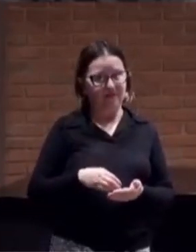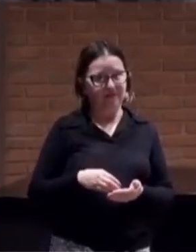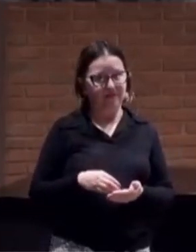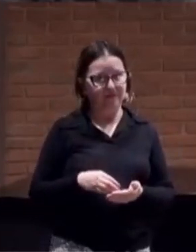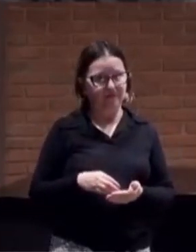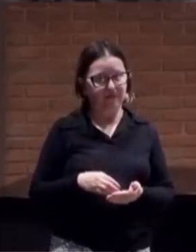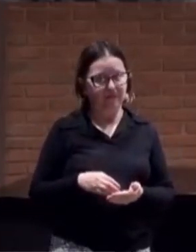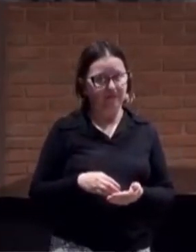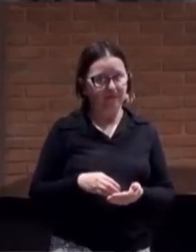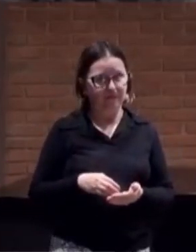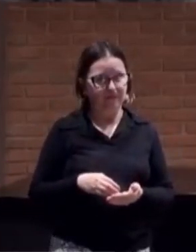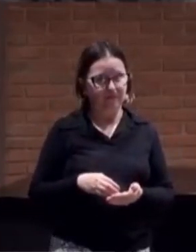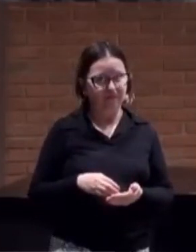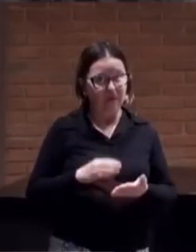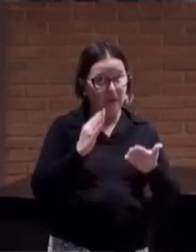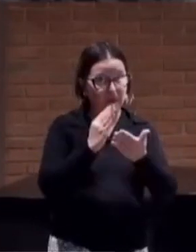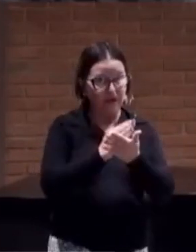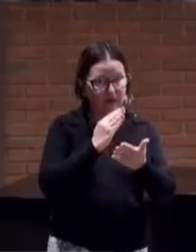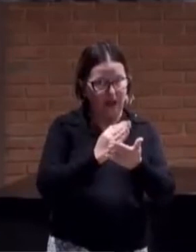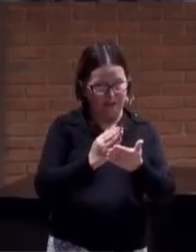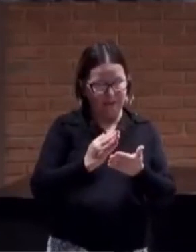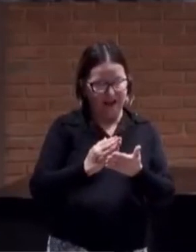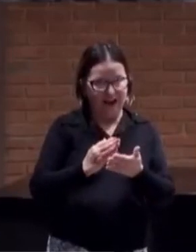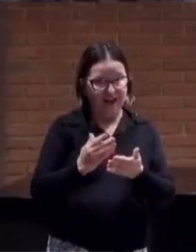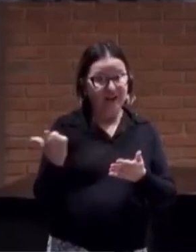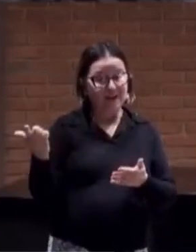grande parte deles veio parar no Brasil.